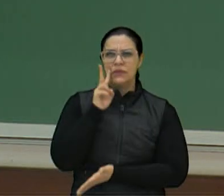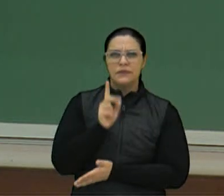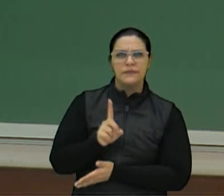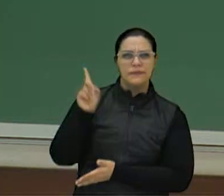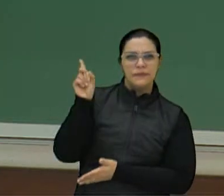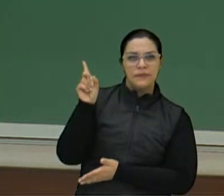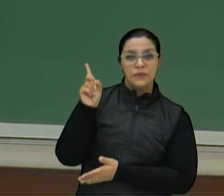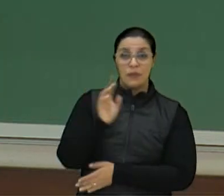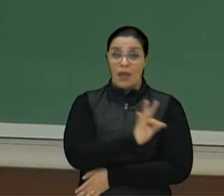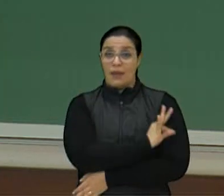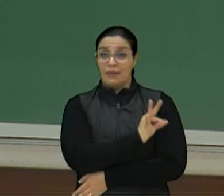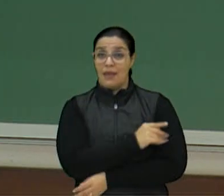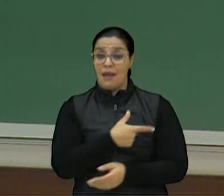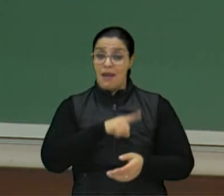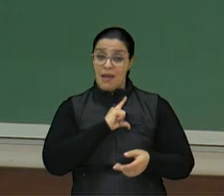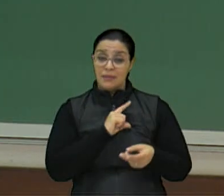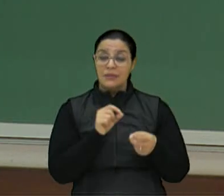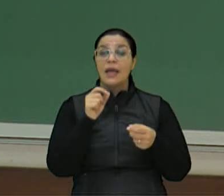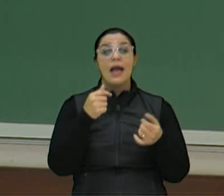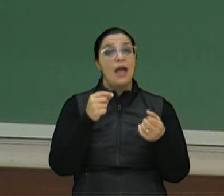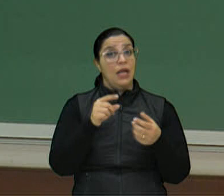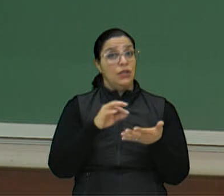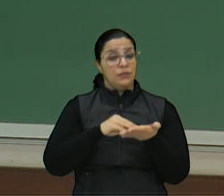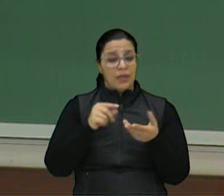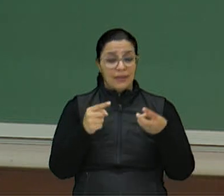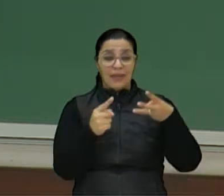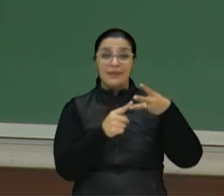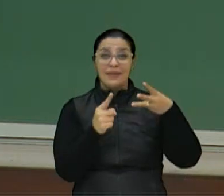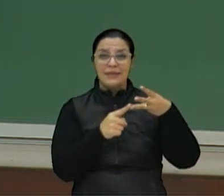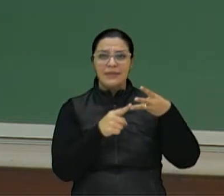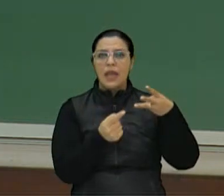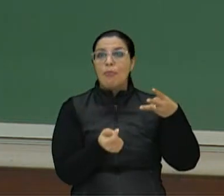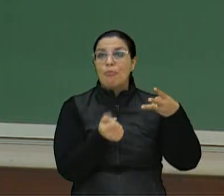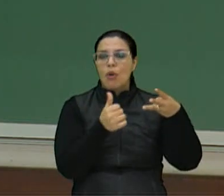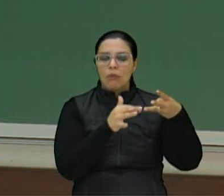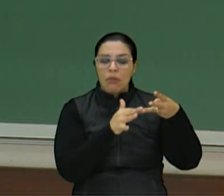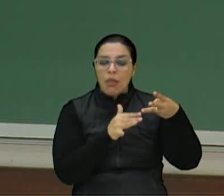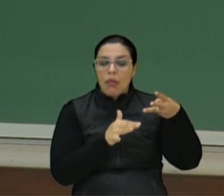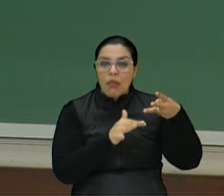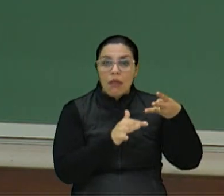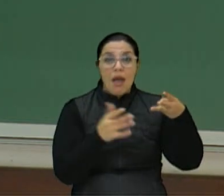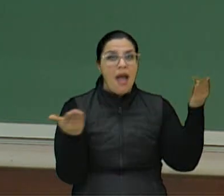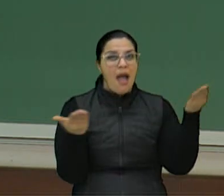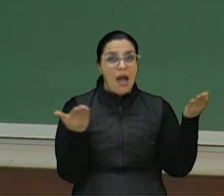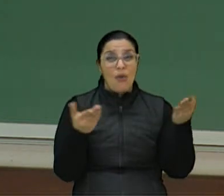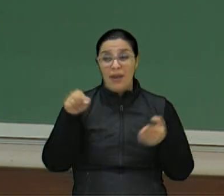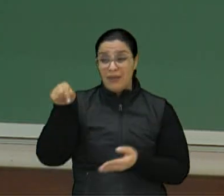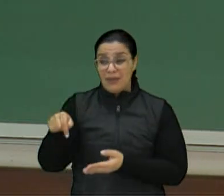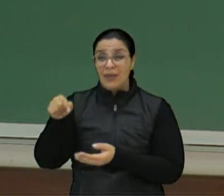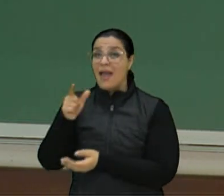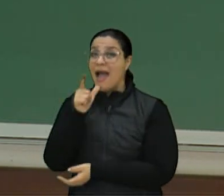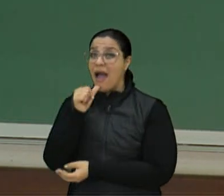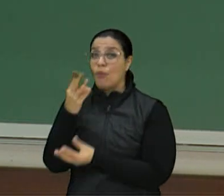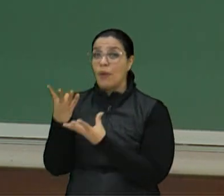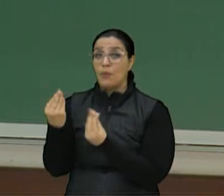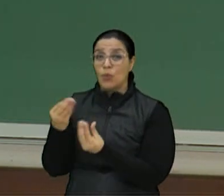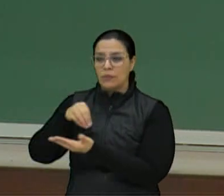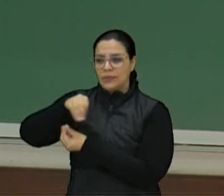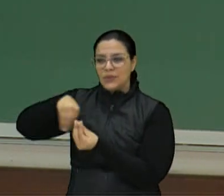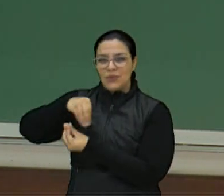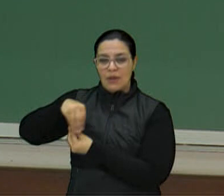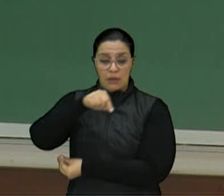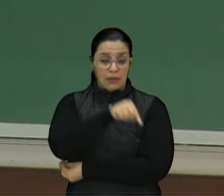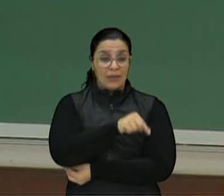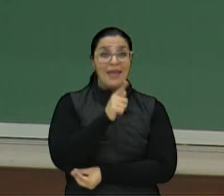na técnica anterior ela se espalha um pouco. Aqui, como tanto o pincel como o papel estarão molhados, a água vai